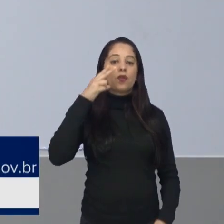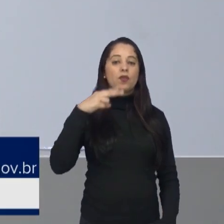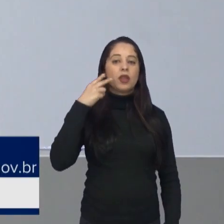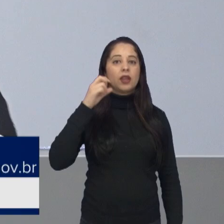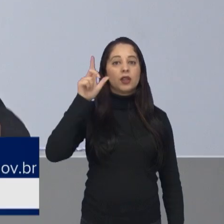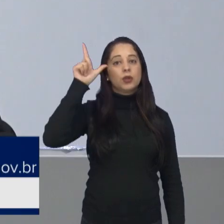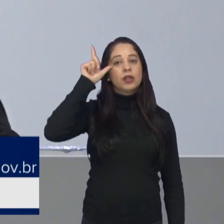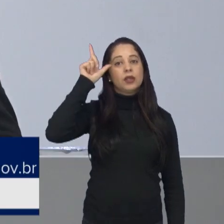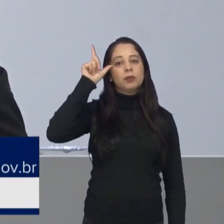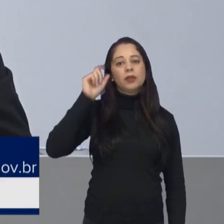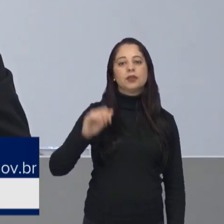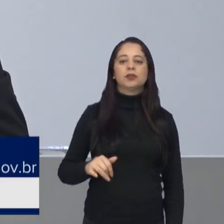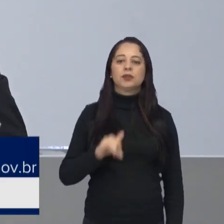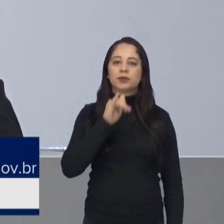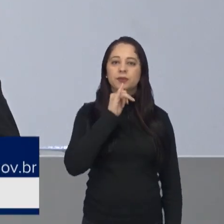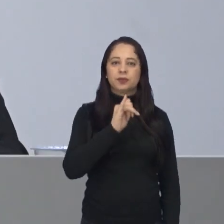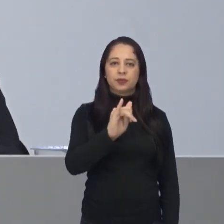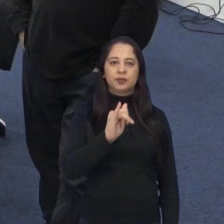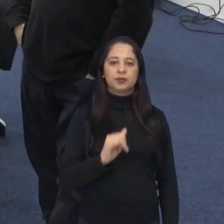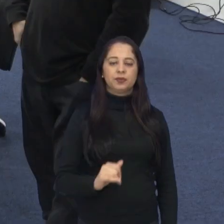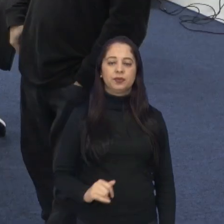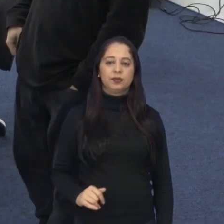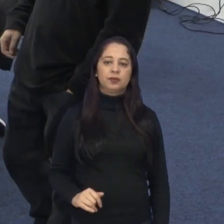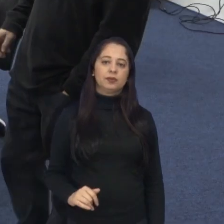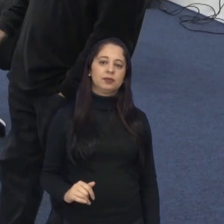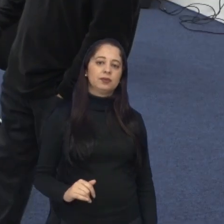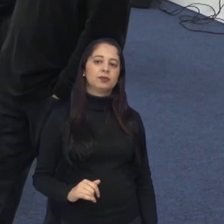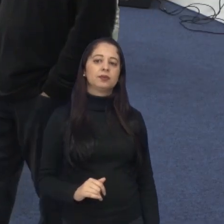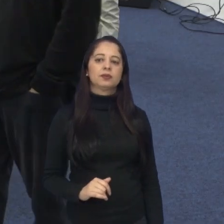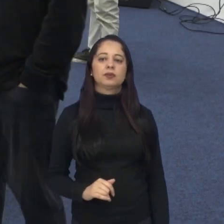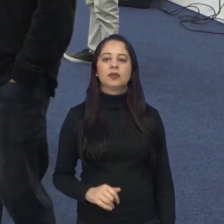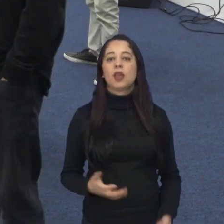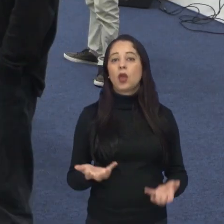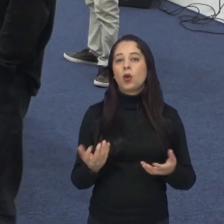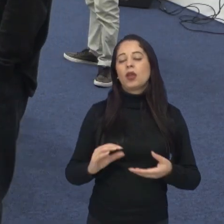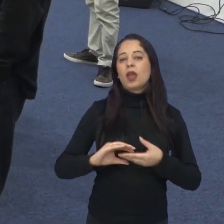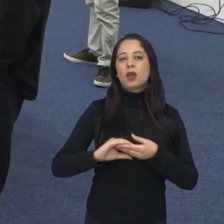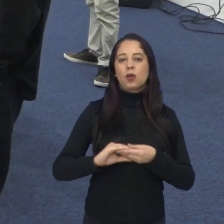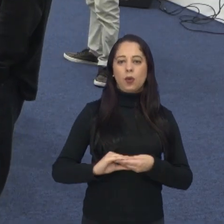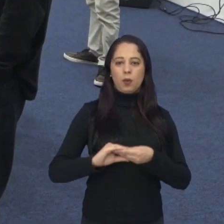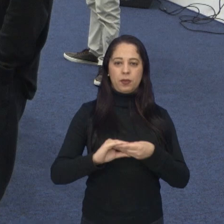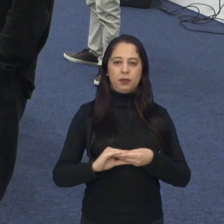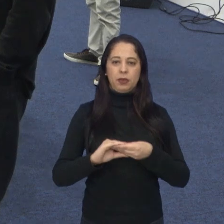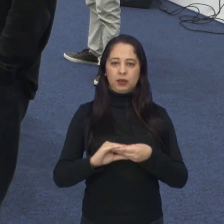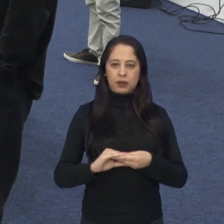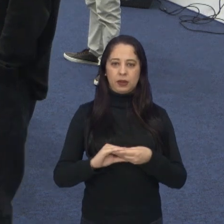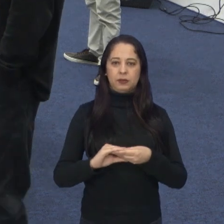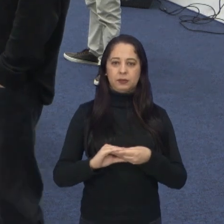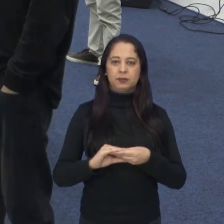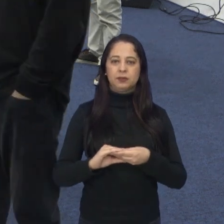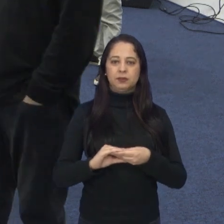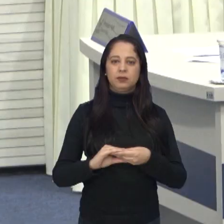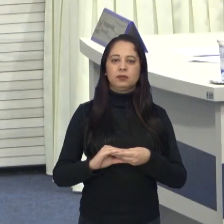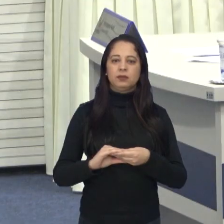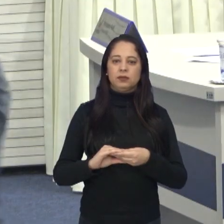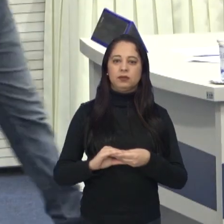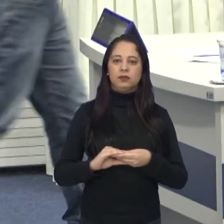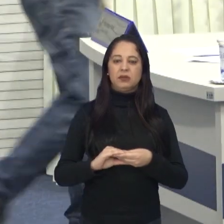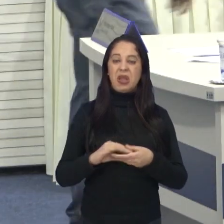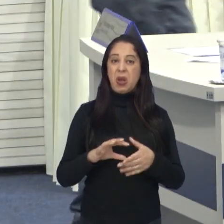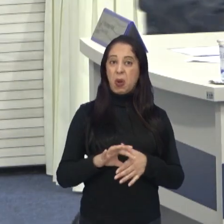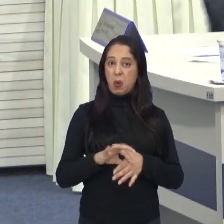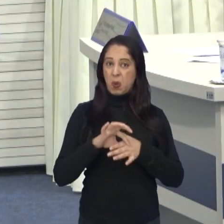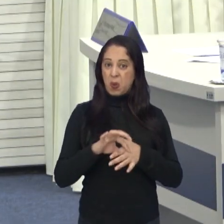Lino Bispo. Senhor presidente, quero aqui complementar. Eu acho que a liderança de governo mudou,